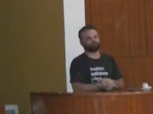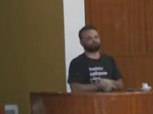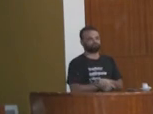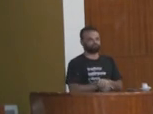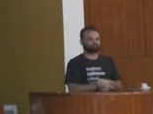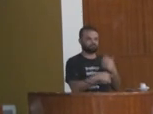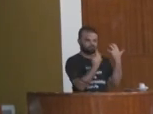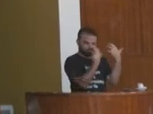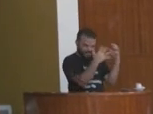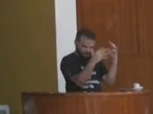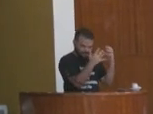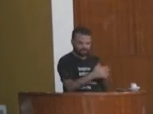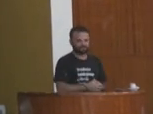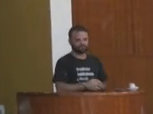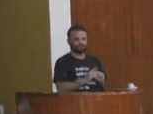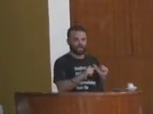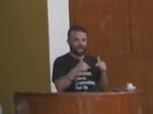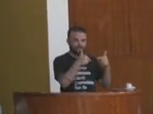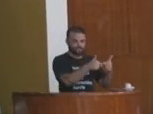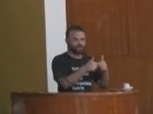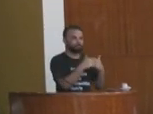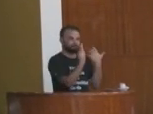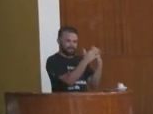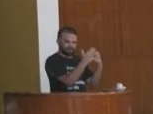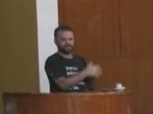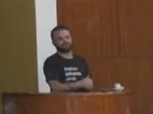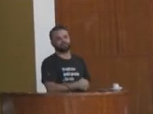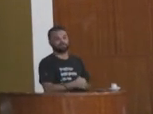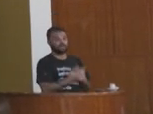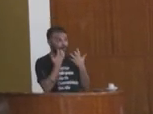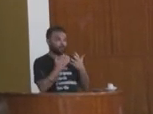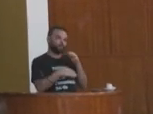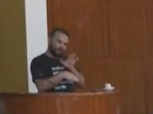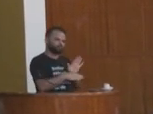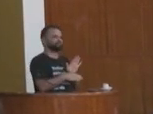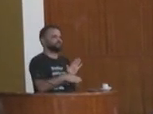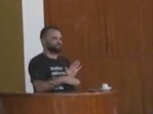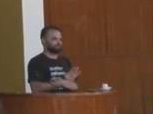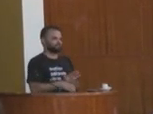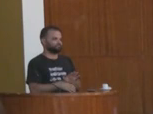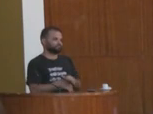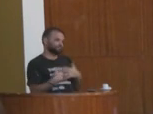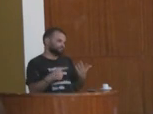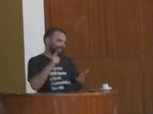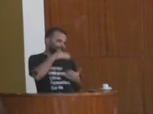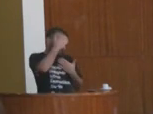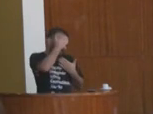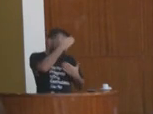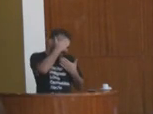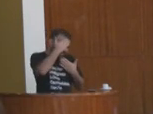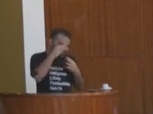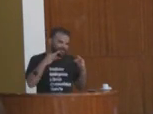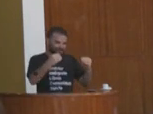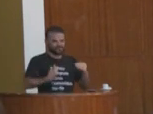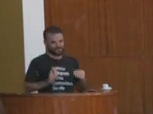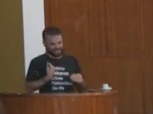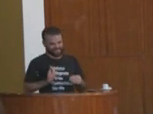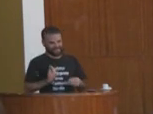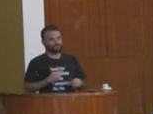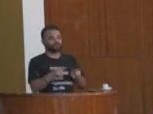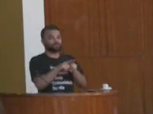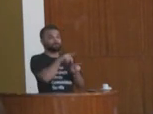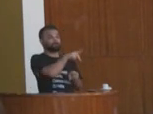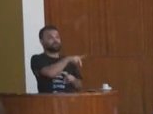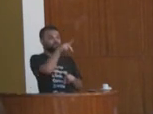as ações que são feitas. Quero muito poder contribuir e, enfim, agradeço a todos os presentes, claro, nossos